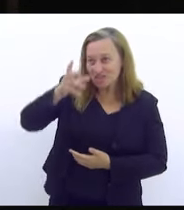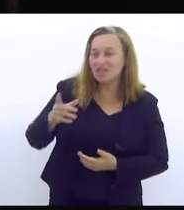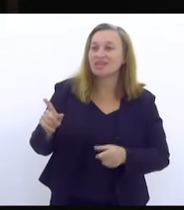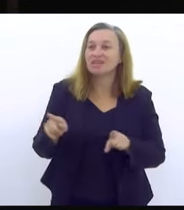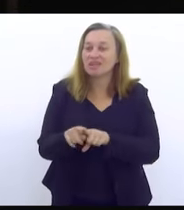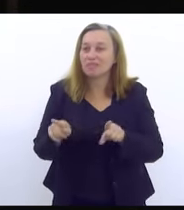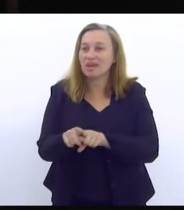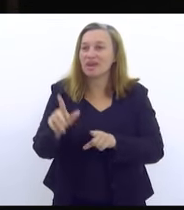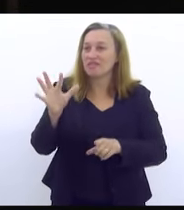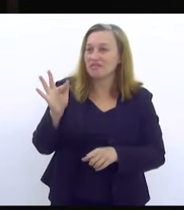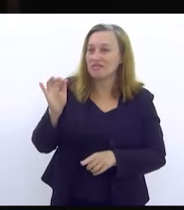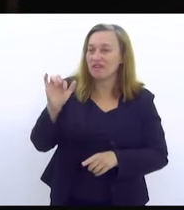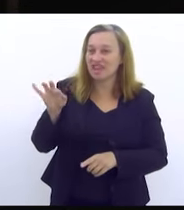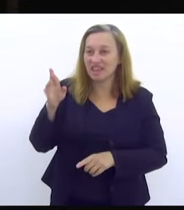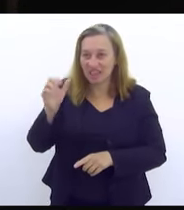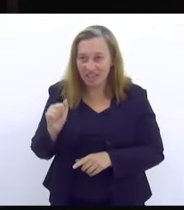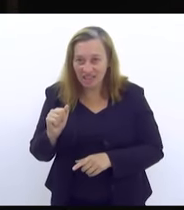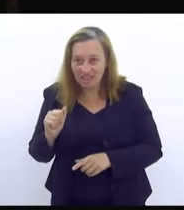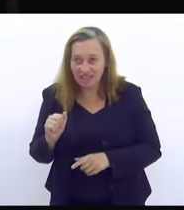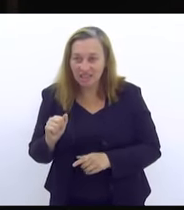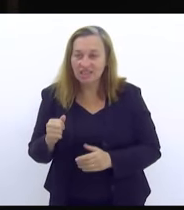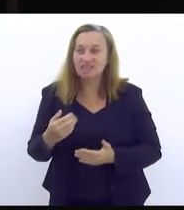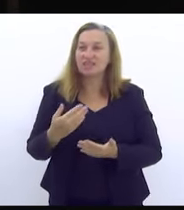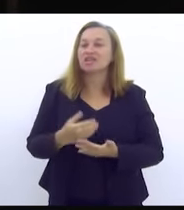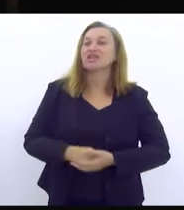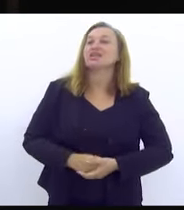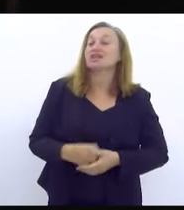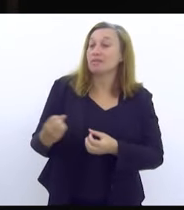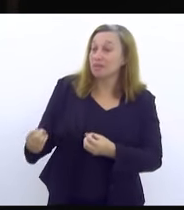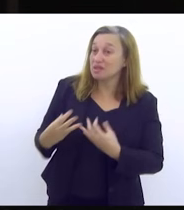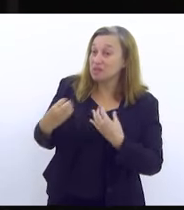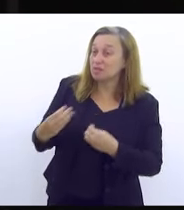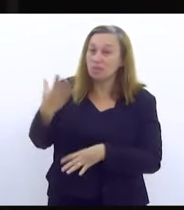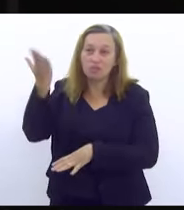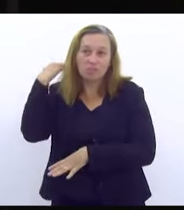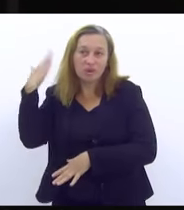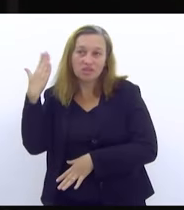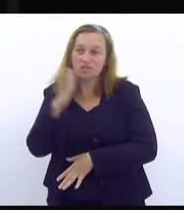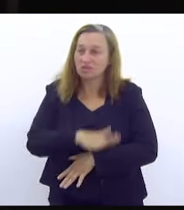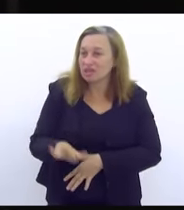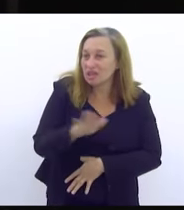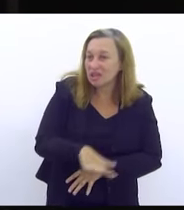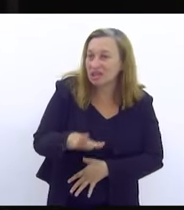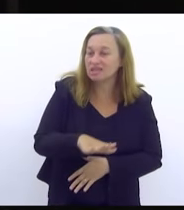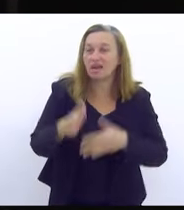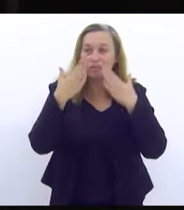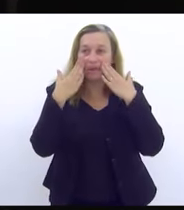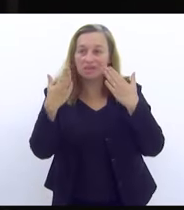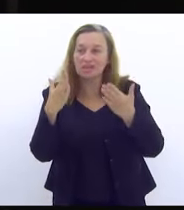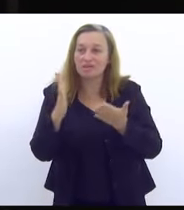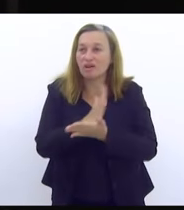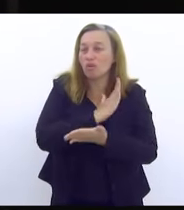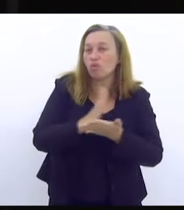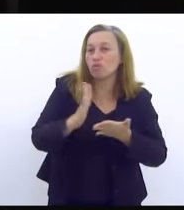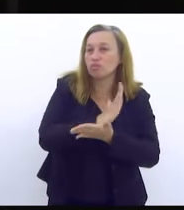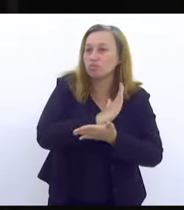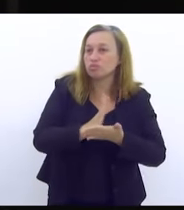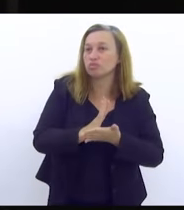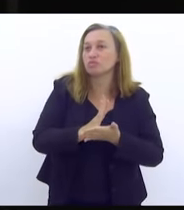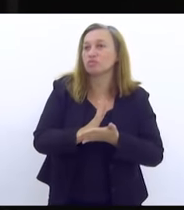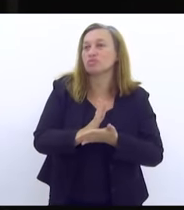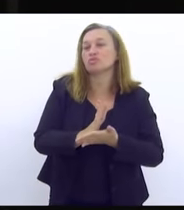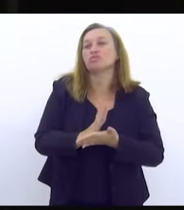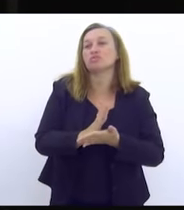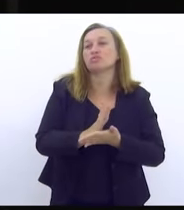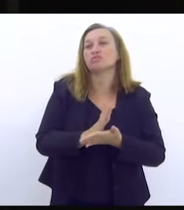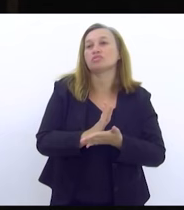Fernanda, tem gente aqui que foi da EBI comigo na época. E, desde a infância, eu apresentava alguns traços, querendo ou não, que